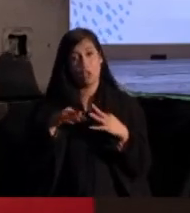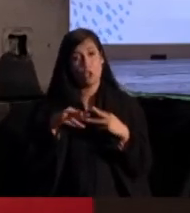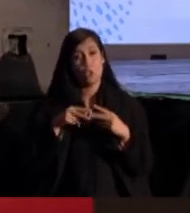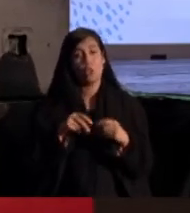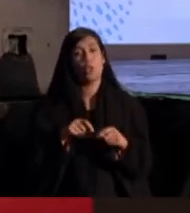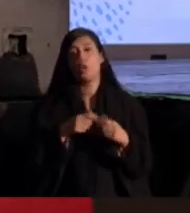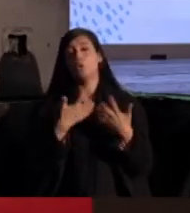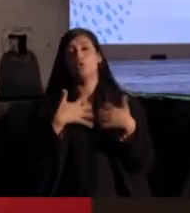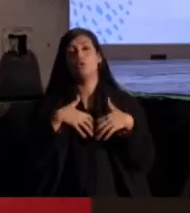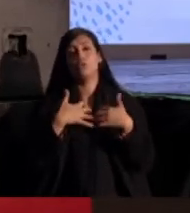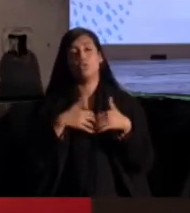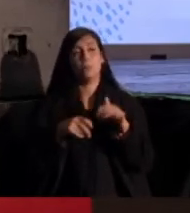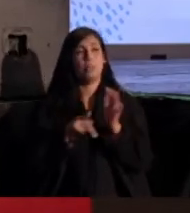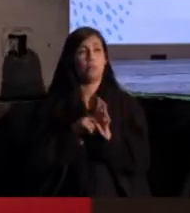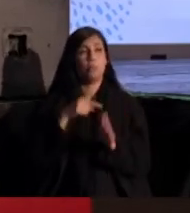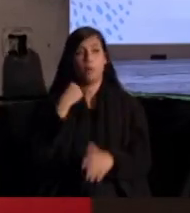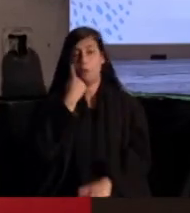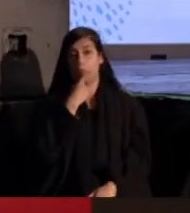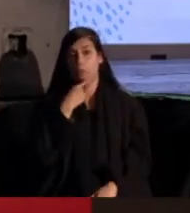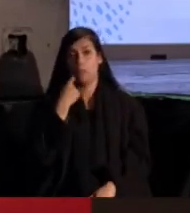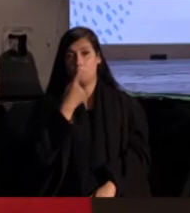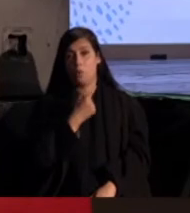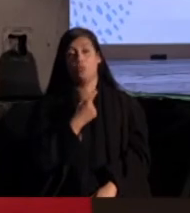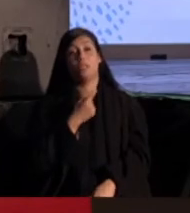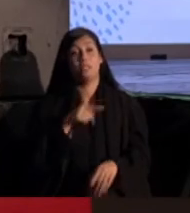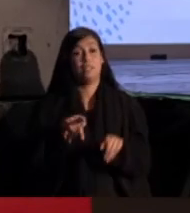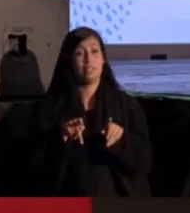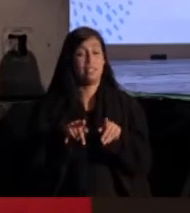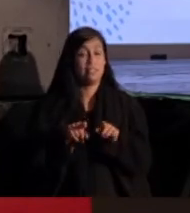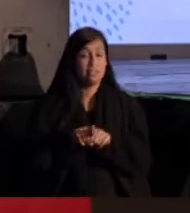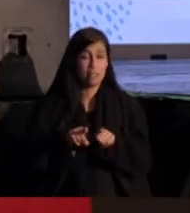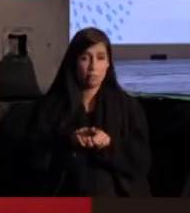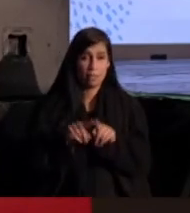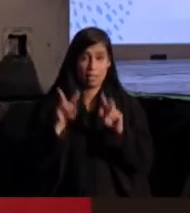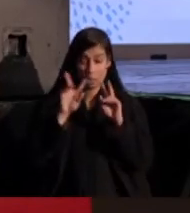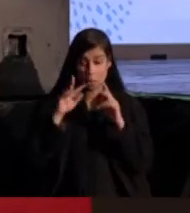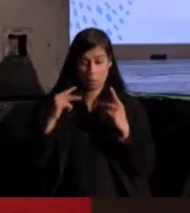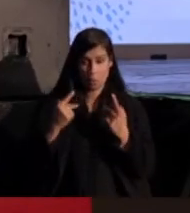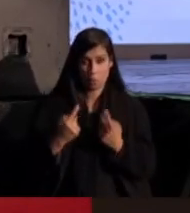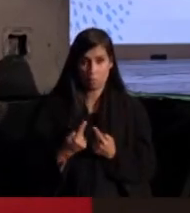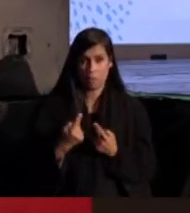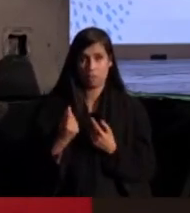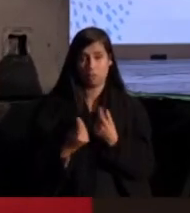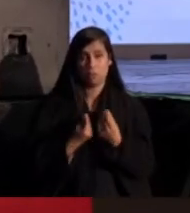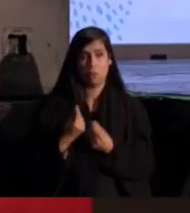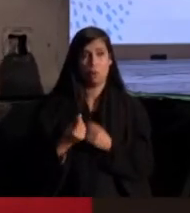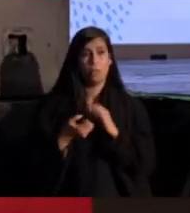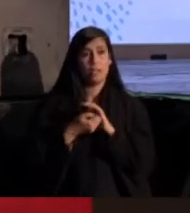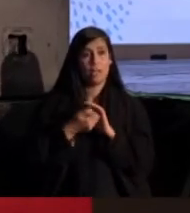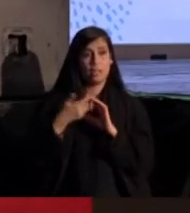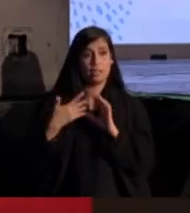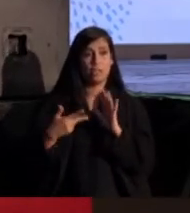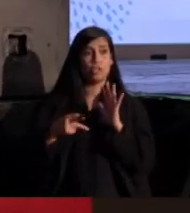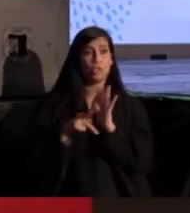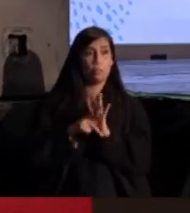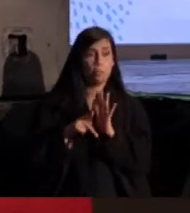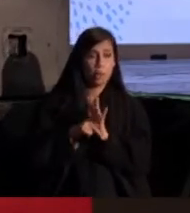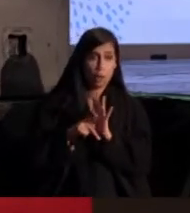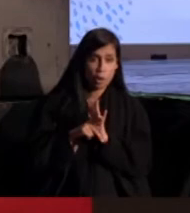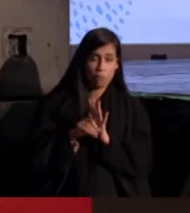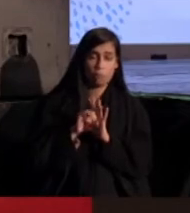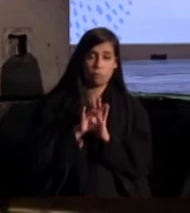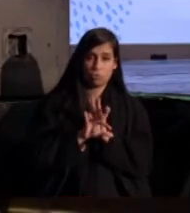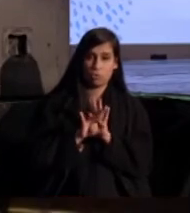animais e a função bucal da espécie humana sejam equivalentes. A compreensão desses aspectos pode ser expressa,